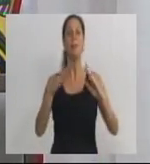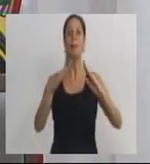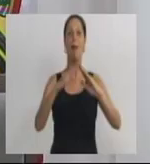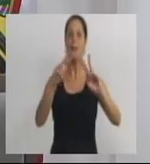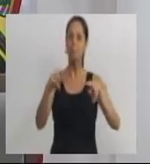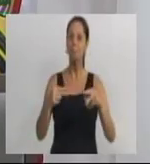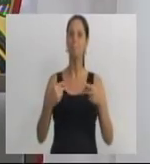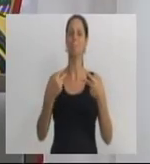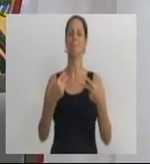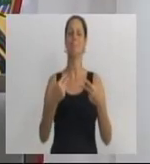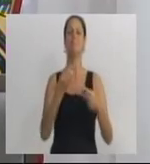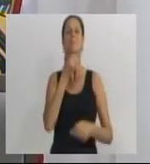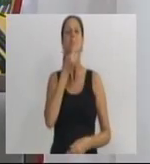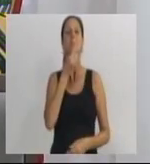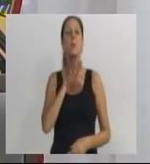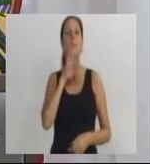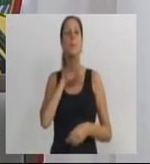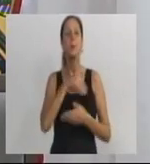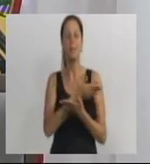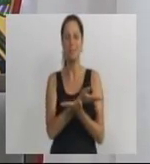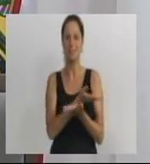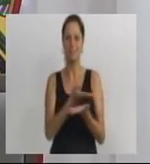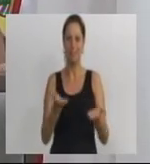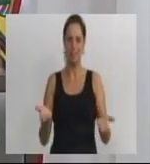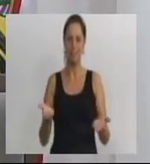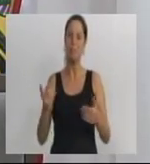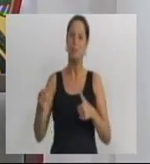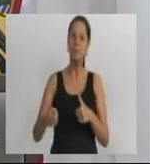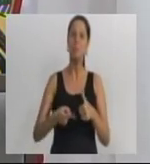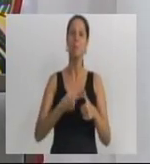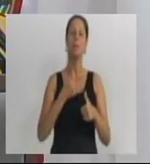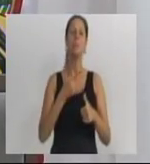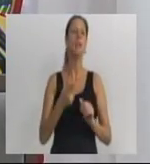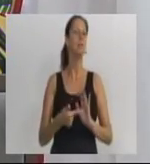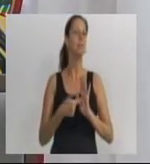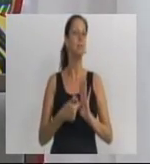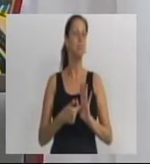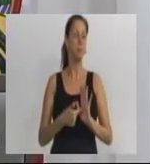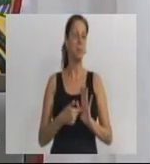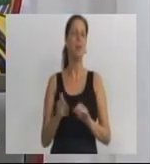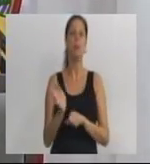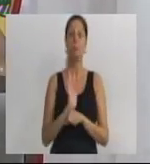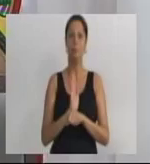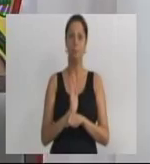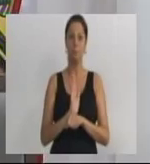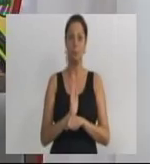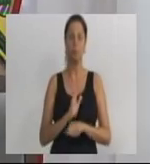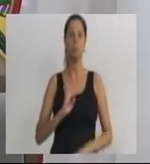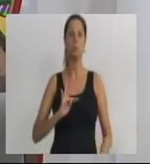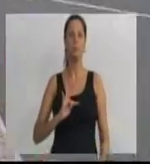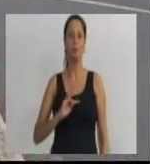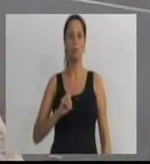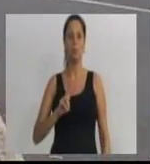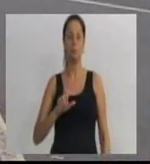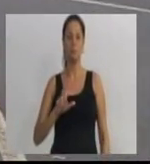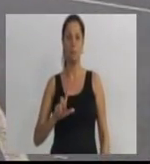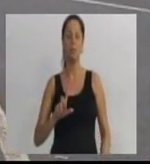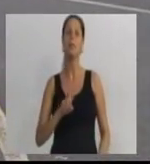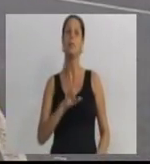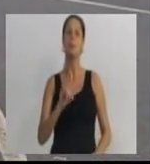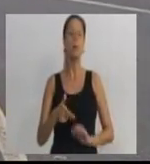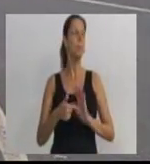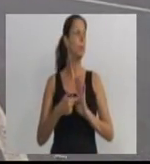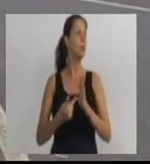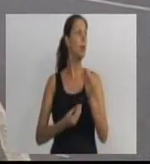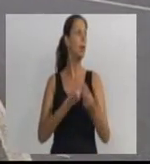tarde. Gostaria, primeiramente, que a TVL soltasse imagens do complexo viário do Badenfurt ali para